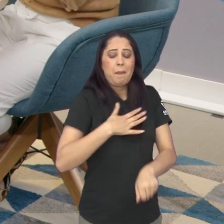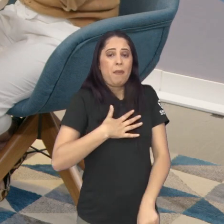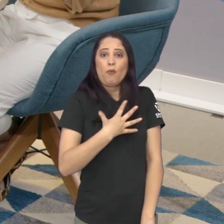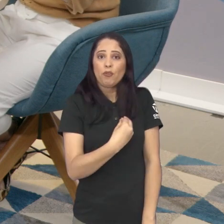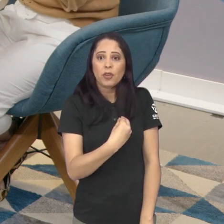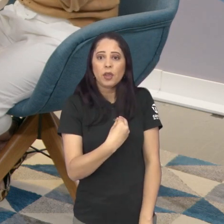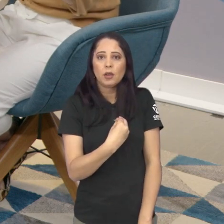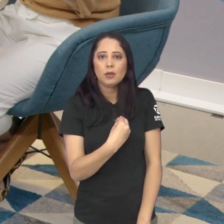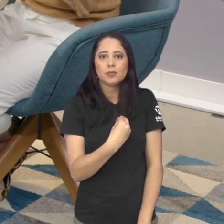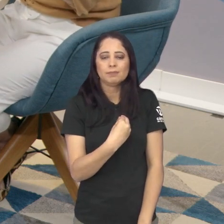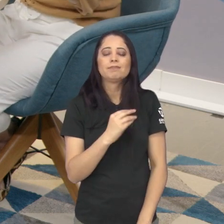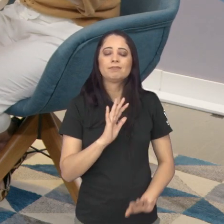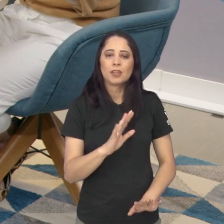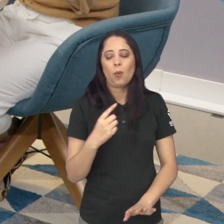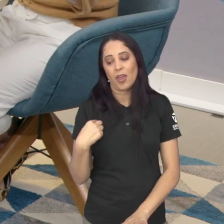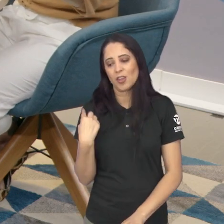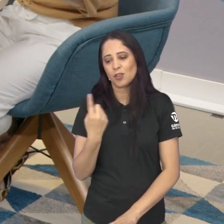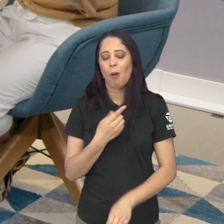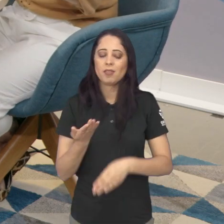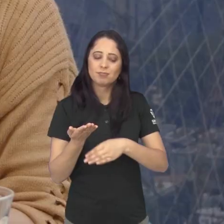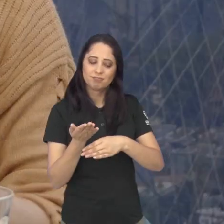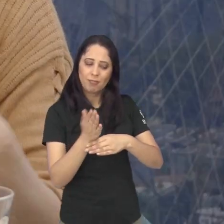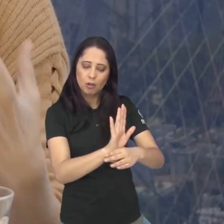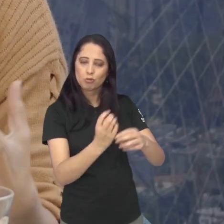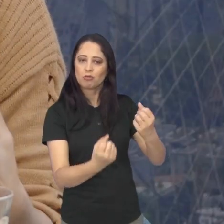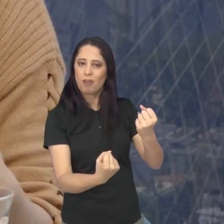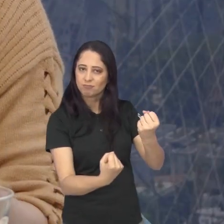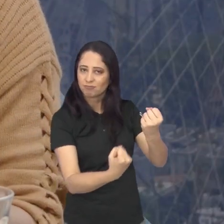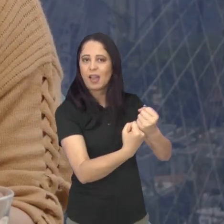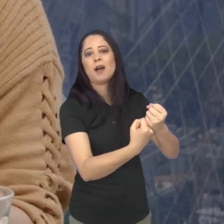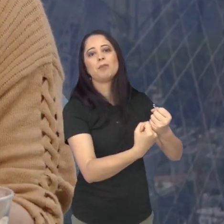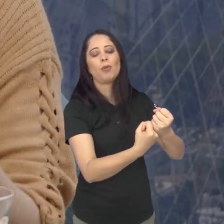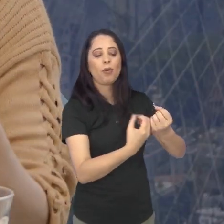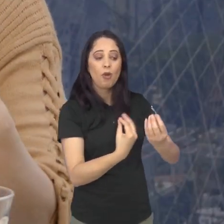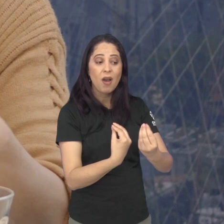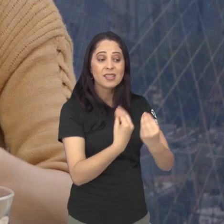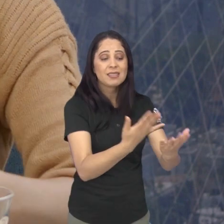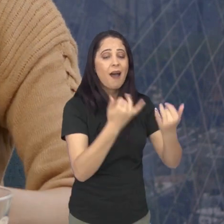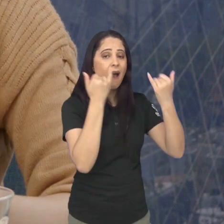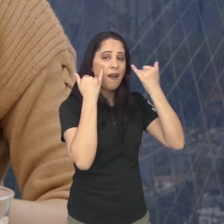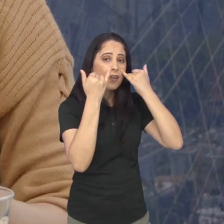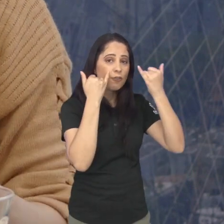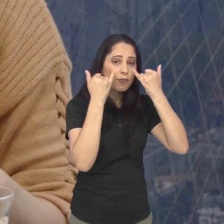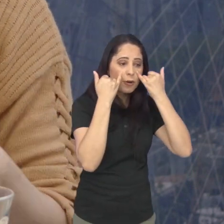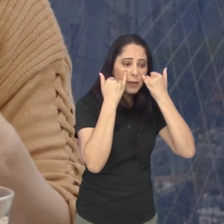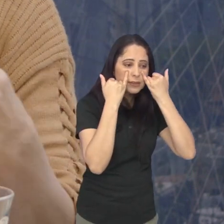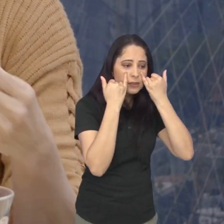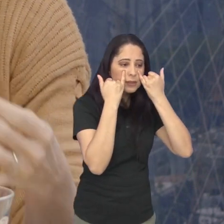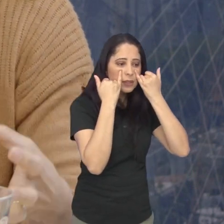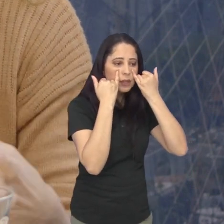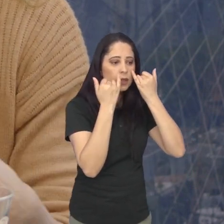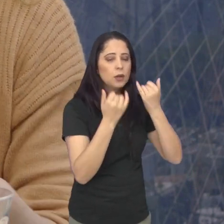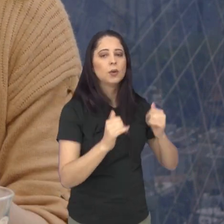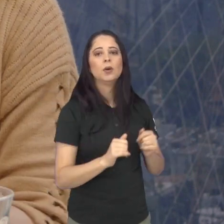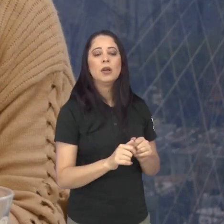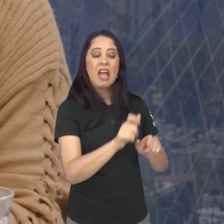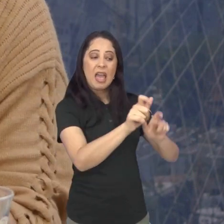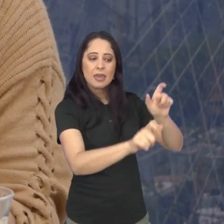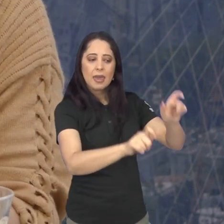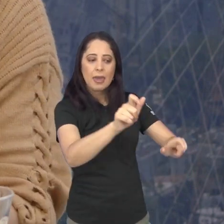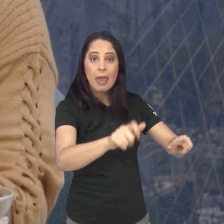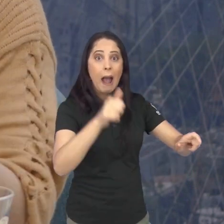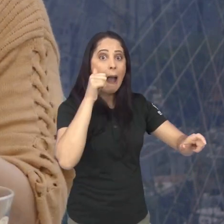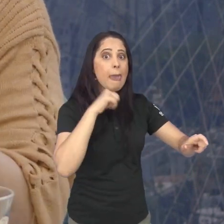aí a gente vem justamente, a ideia, a missão do Ter Amigos é trazer essa informação de uma forma mais leve,